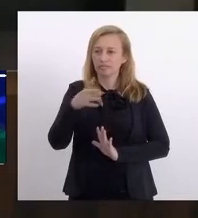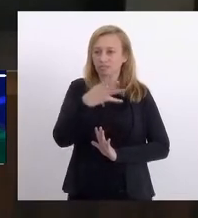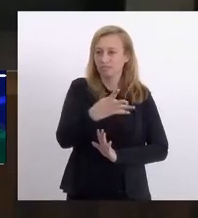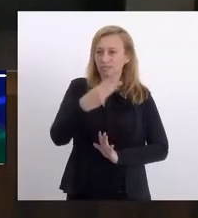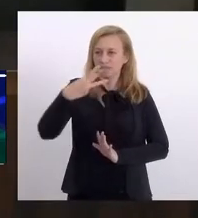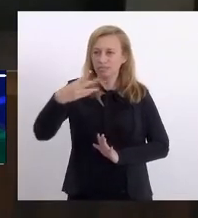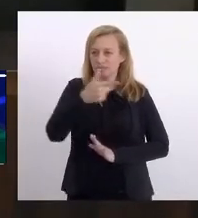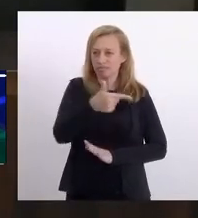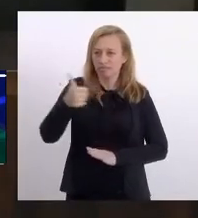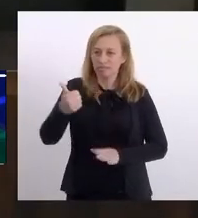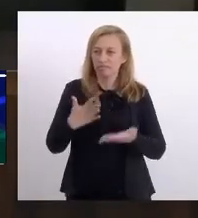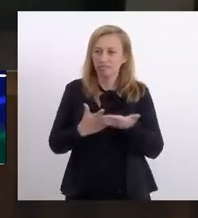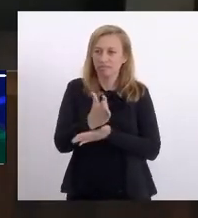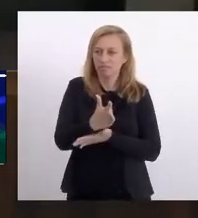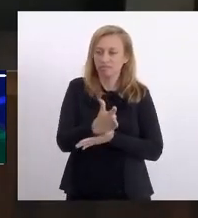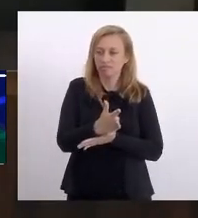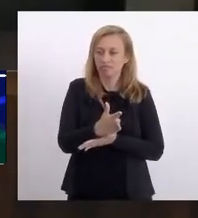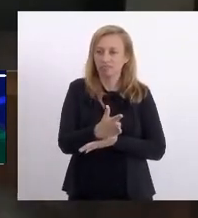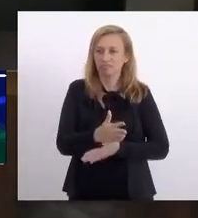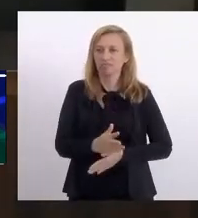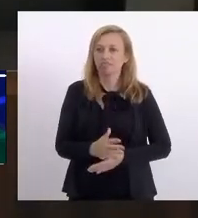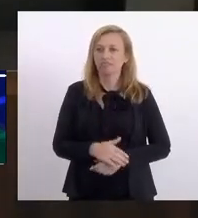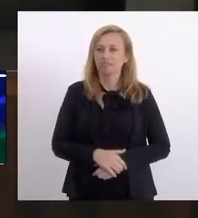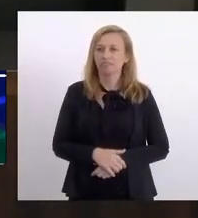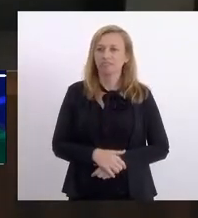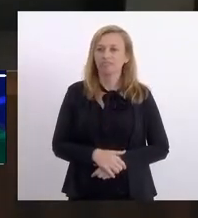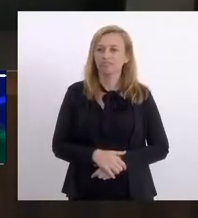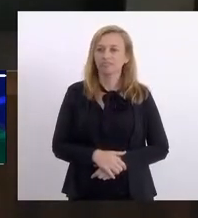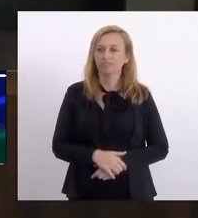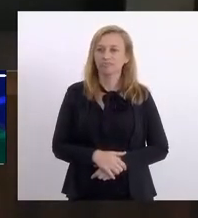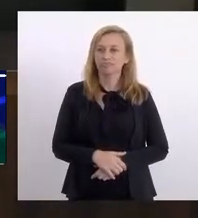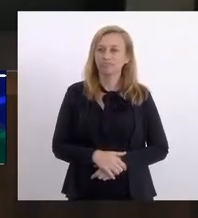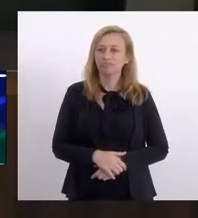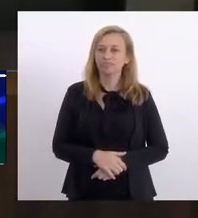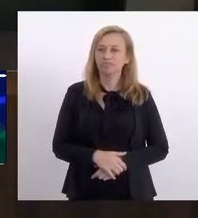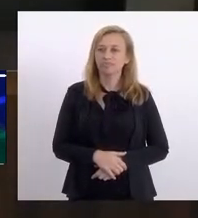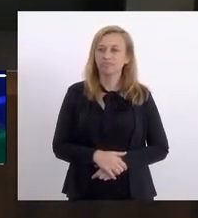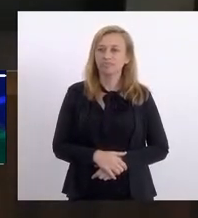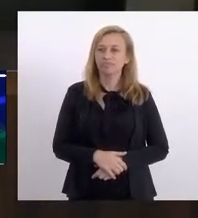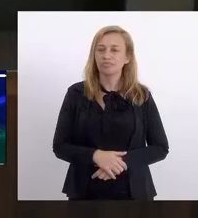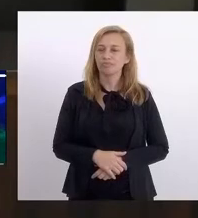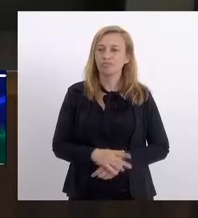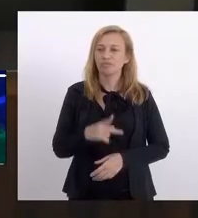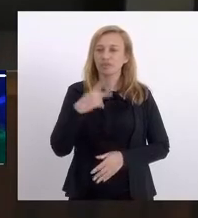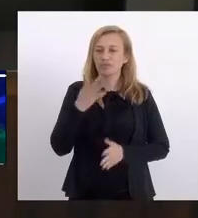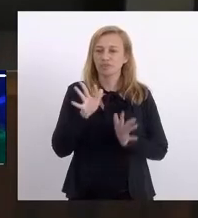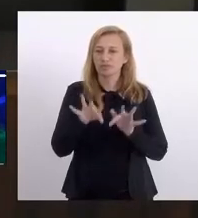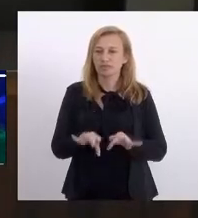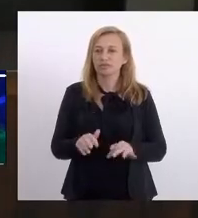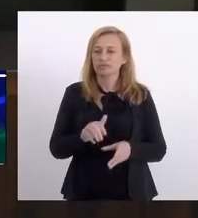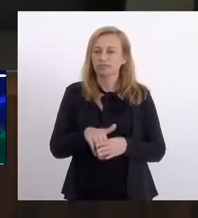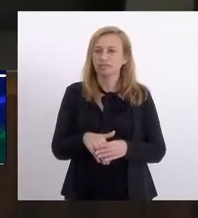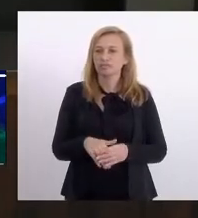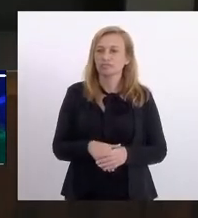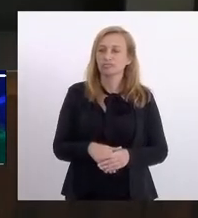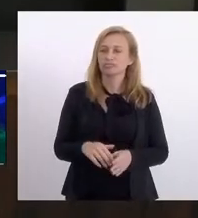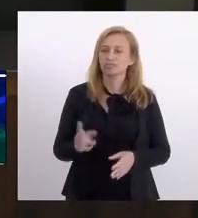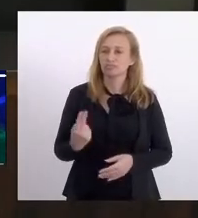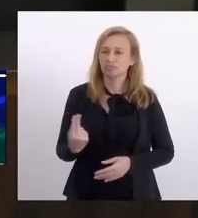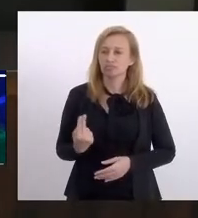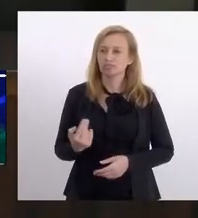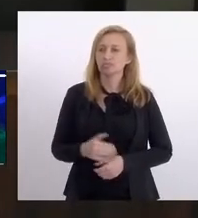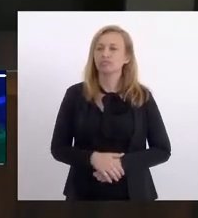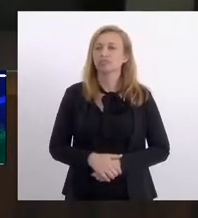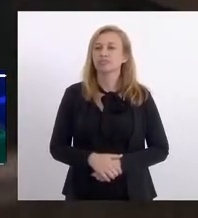43/2021. Os senhores que aprovam, como estão aprovados, vai autógrafo. Declaração de voto ao final. Ao final eu vou abrir para coautoria.